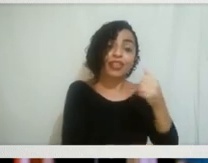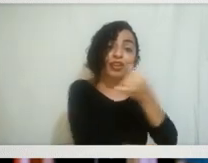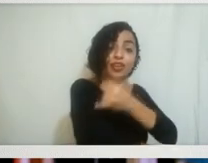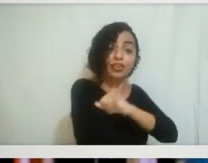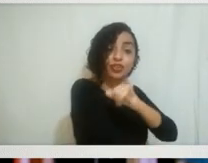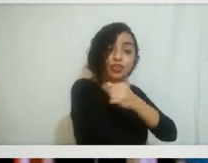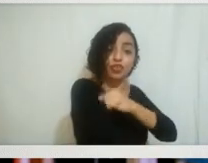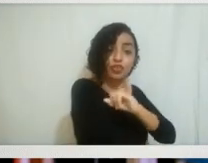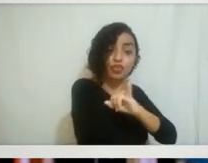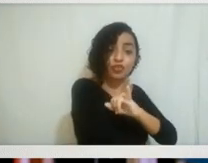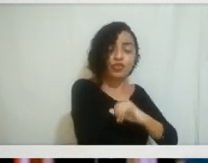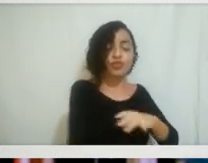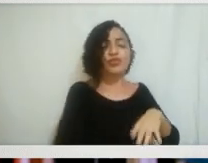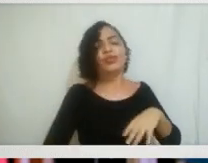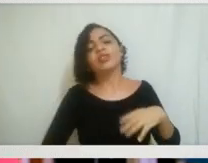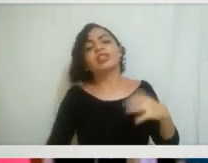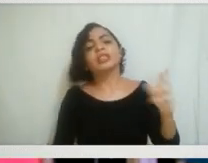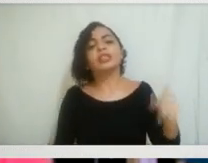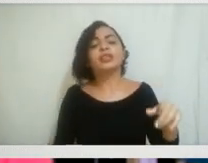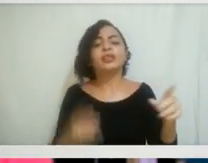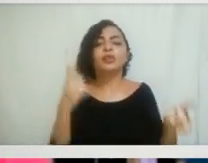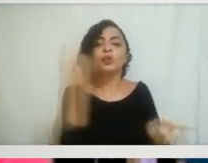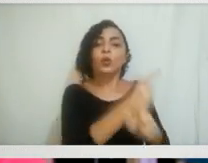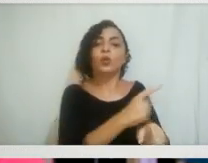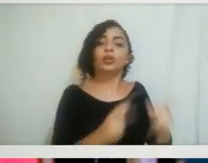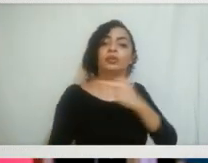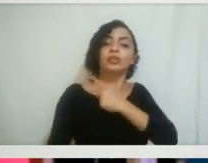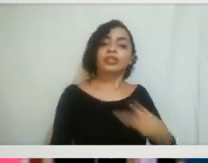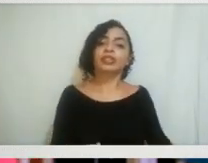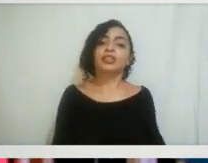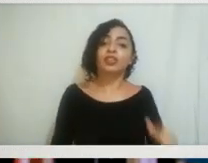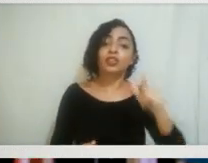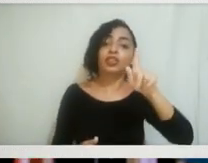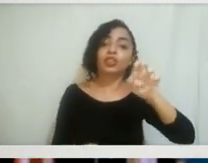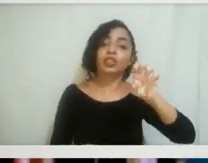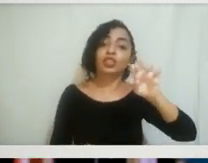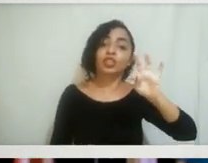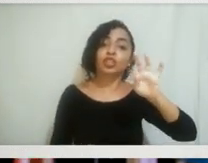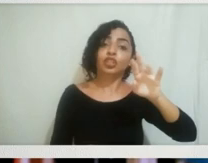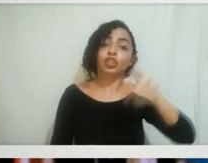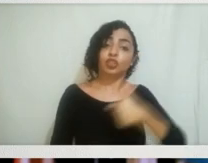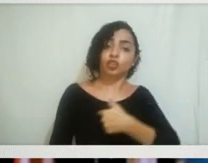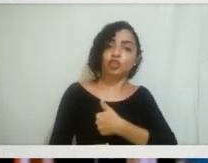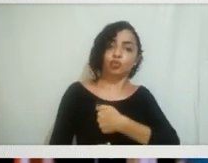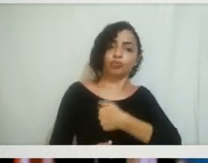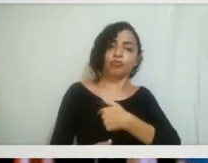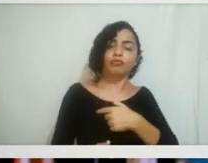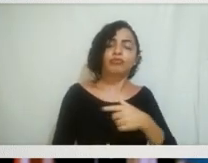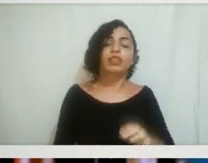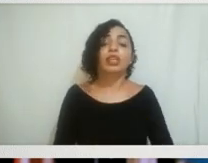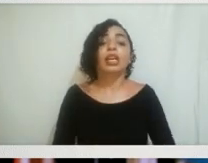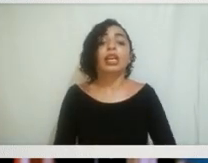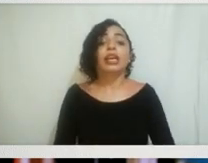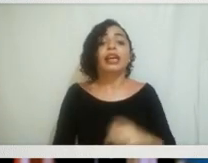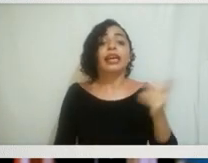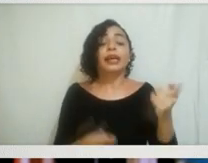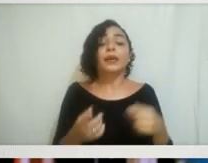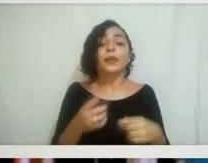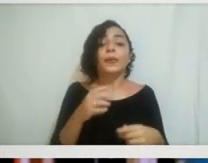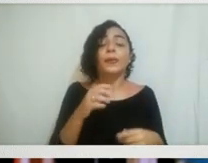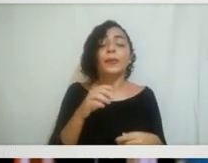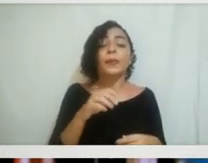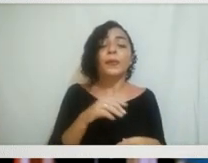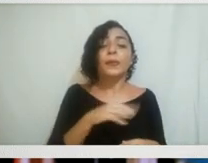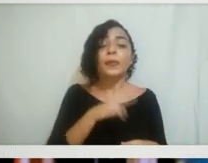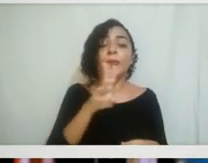o presidente Getúlio Vargas. E essa história ficou inacabada, né? Porque a realidade, o Welles, ele